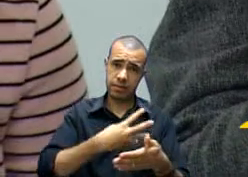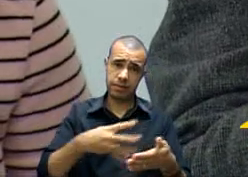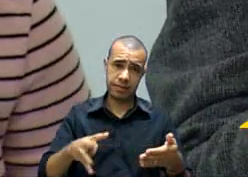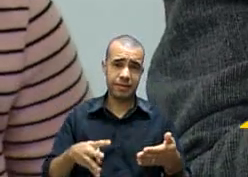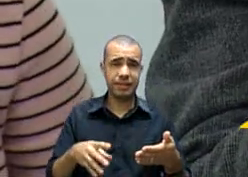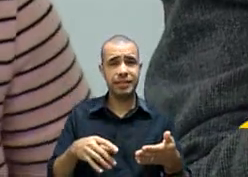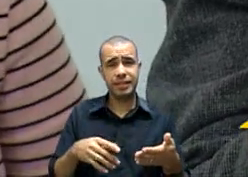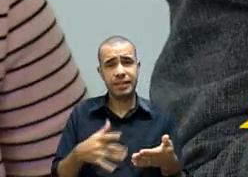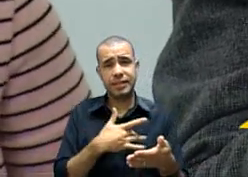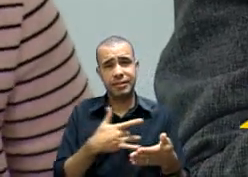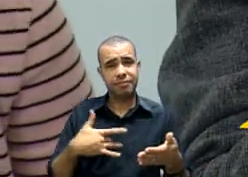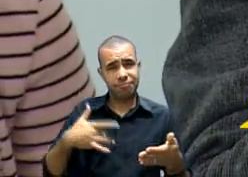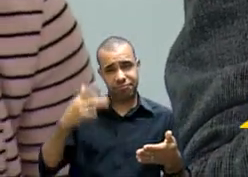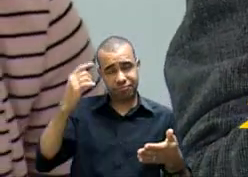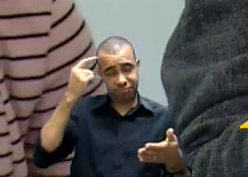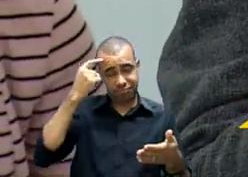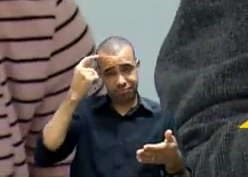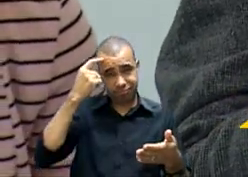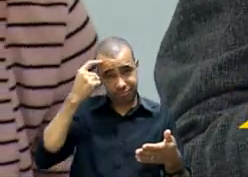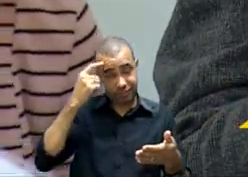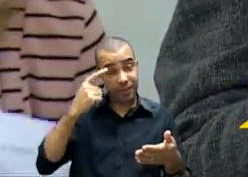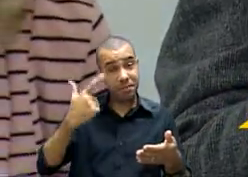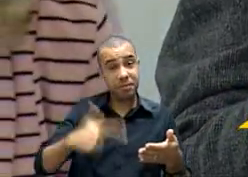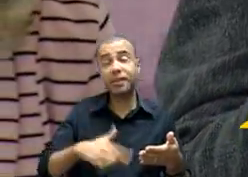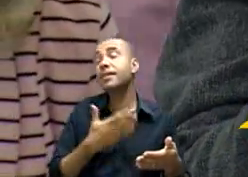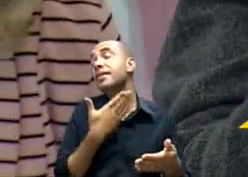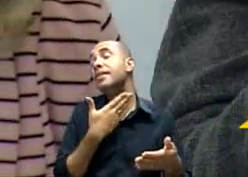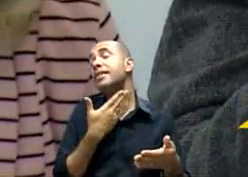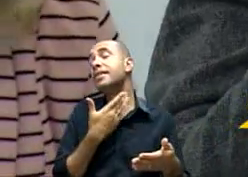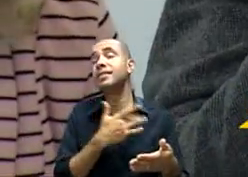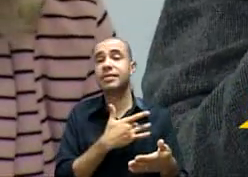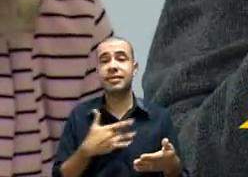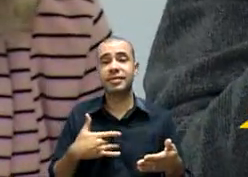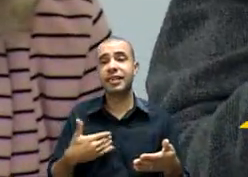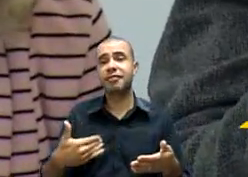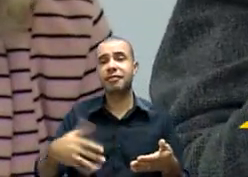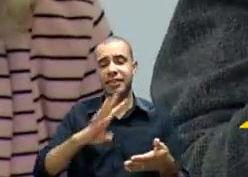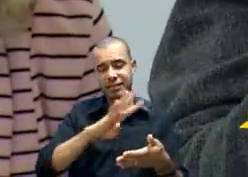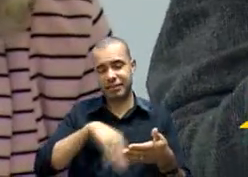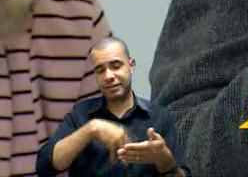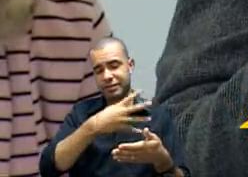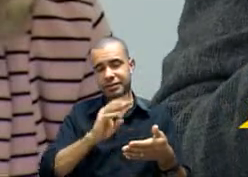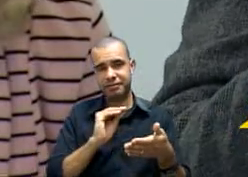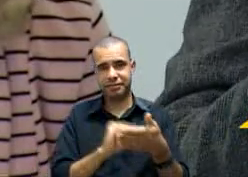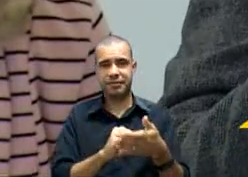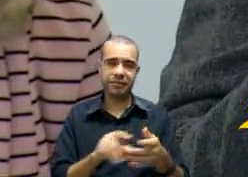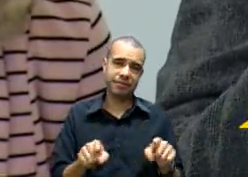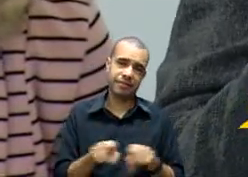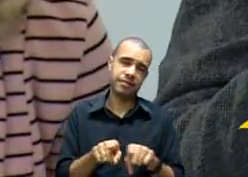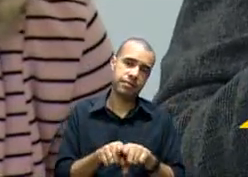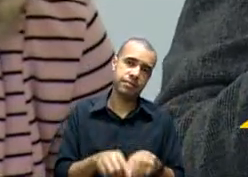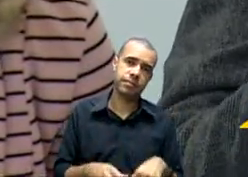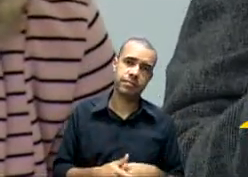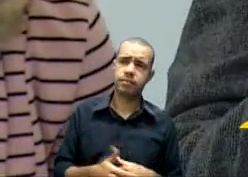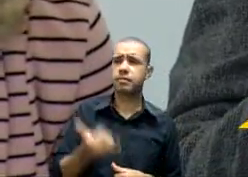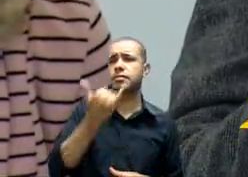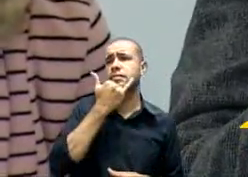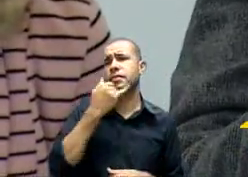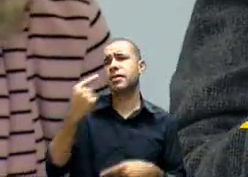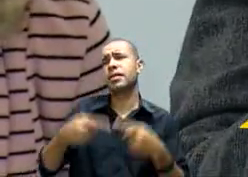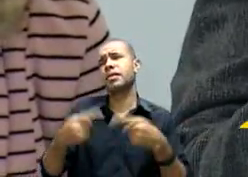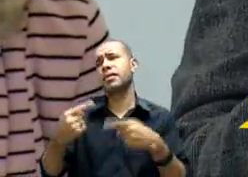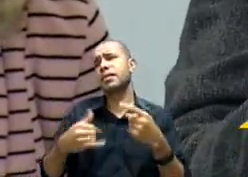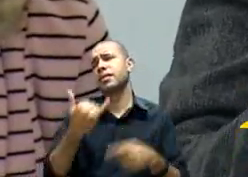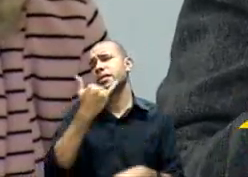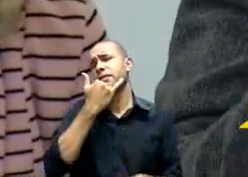da garganta também. Então, eu peço desculpa aos colegas e peço aprovação. A vereadora Fernanda, que estava falando na